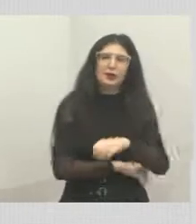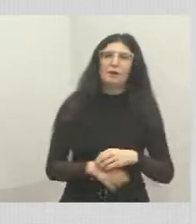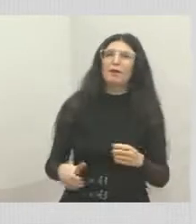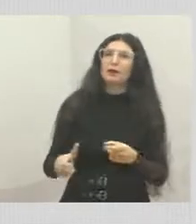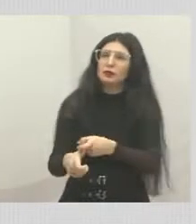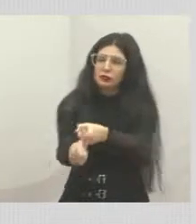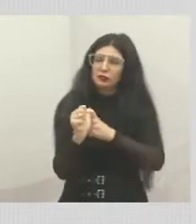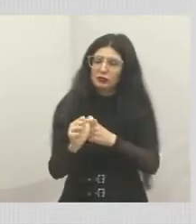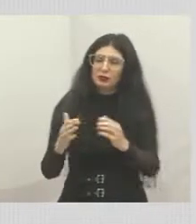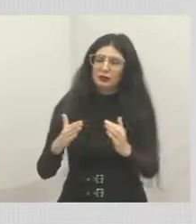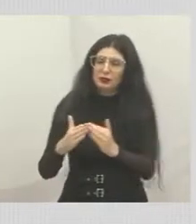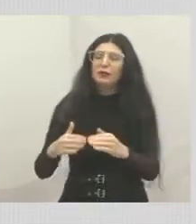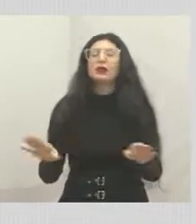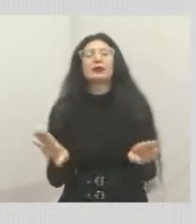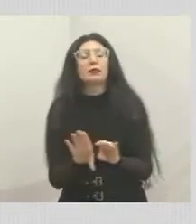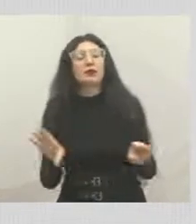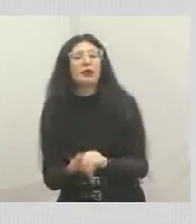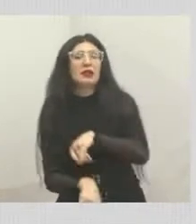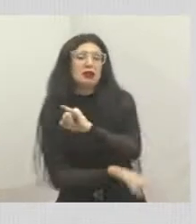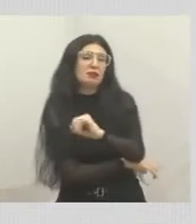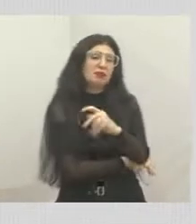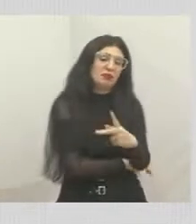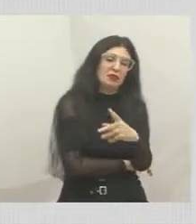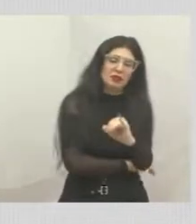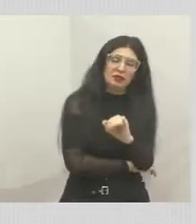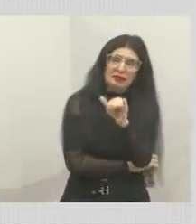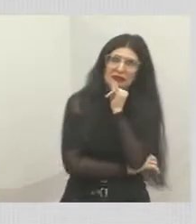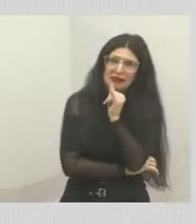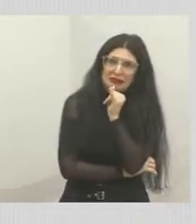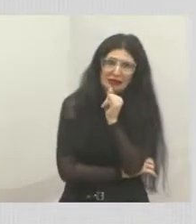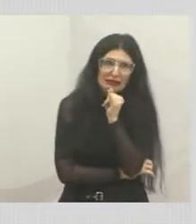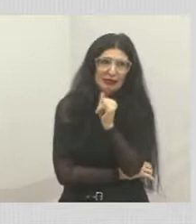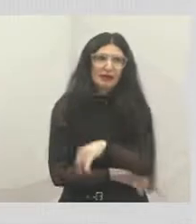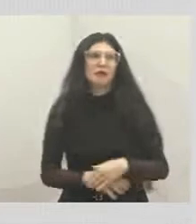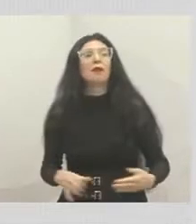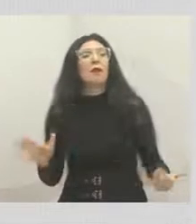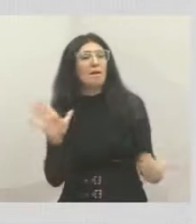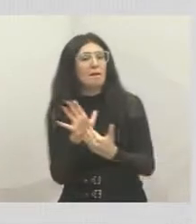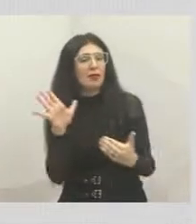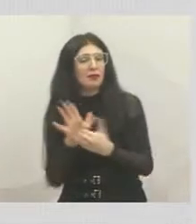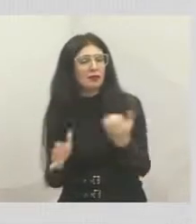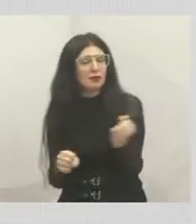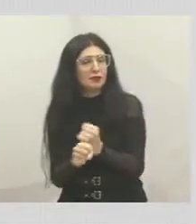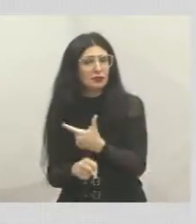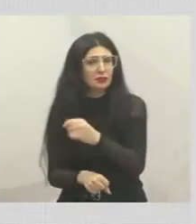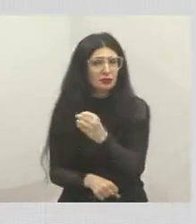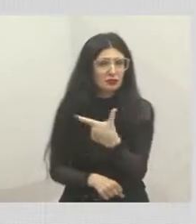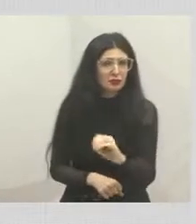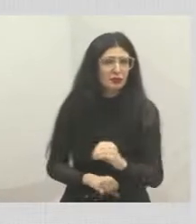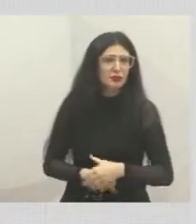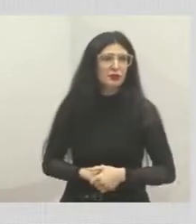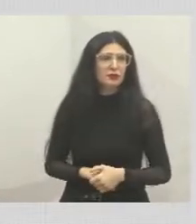entre outras. Temos uma meta orçamentária para 2020 de